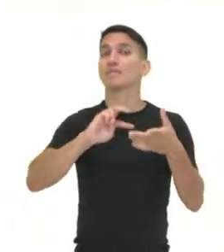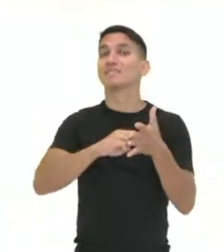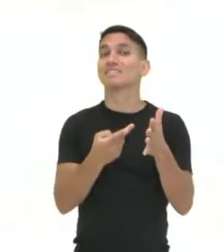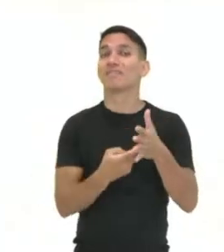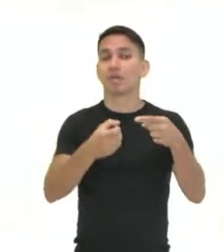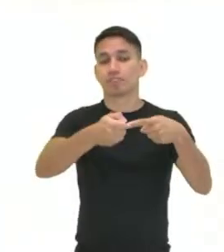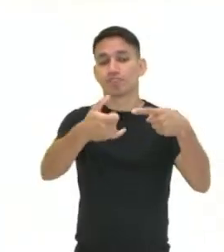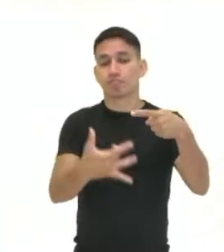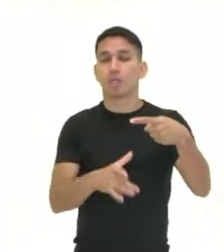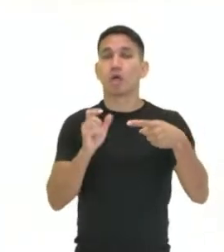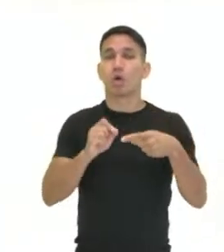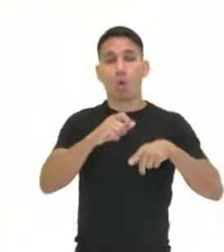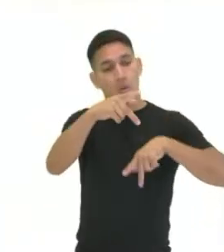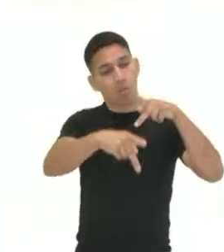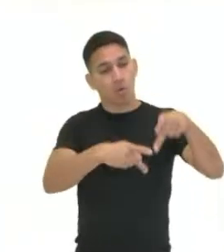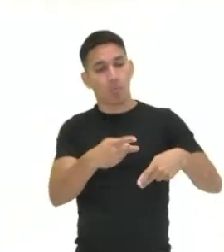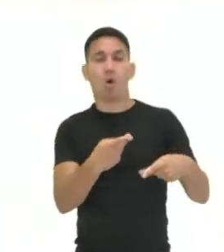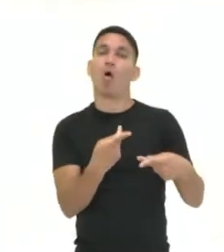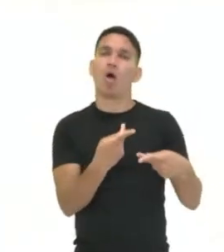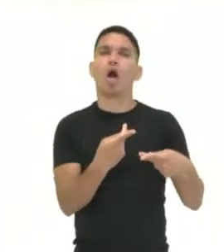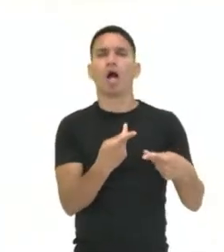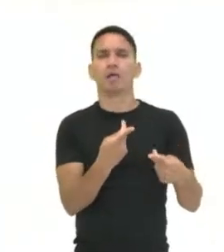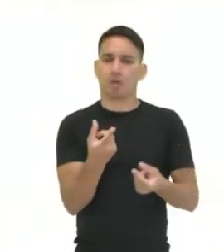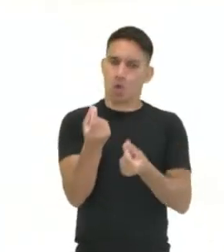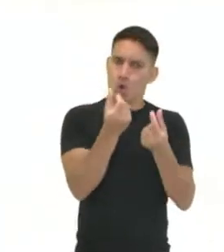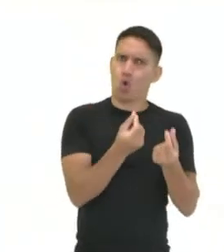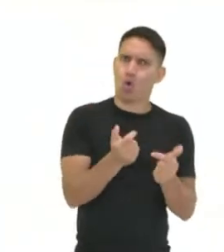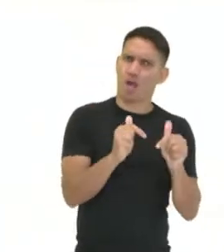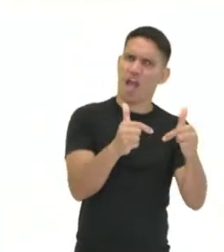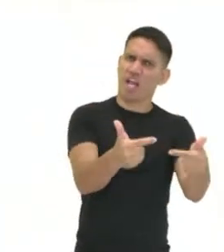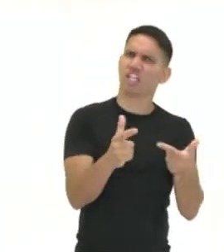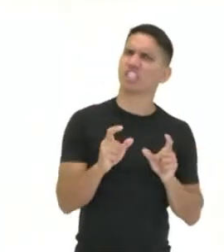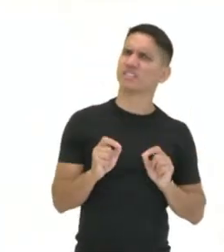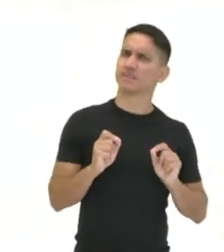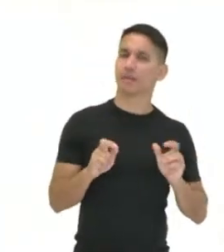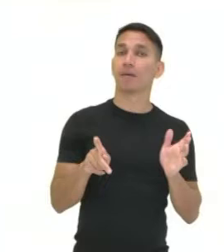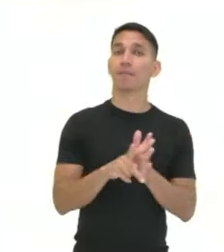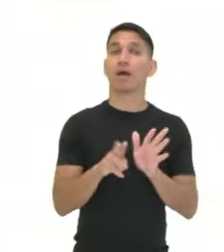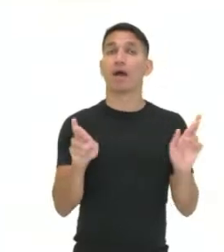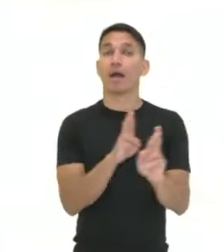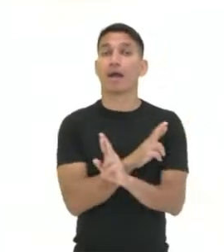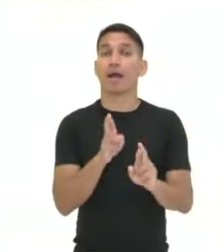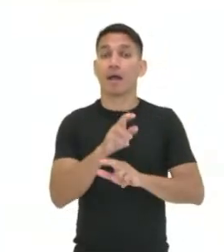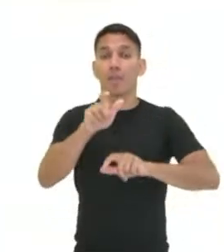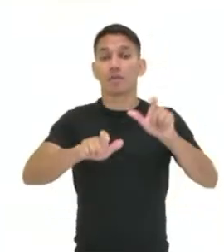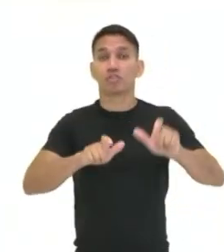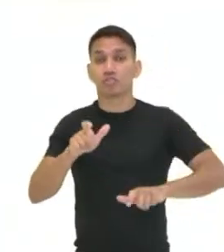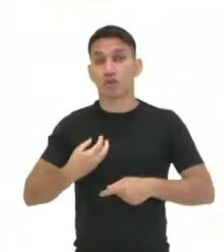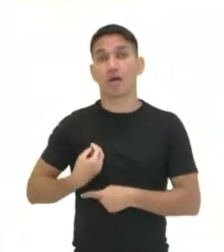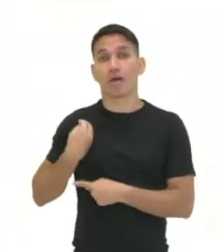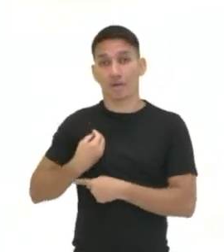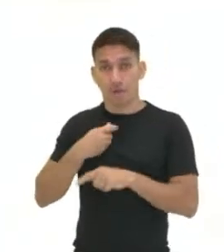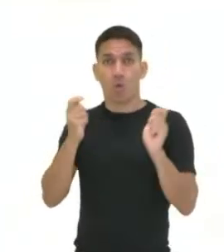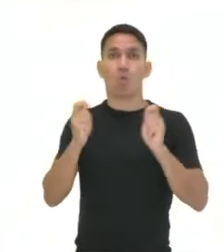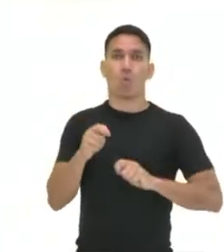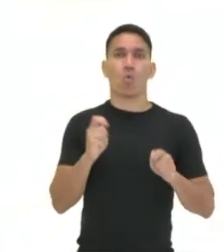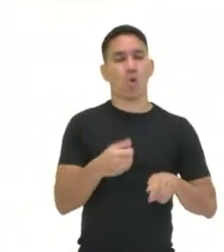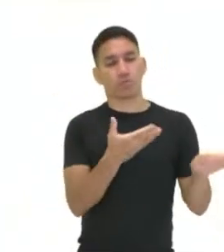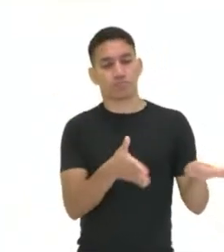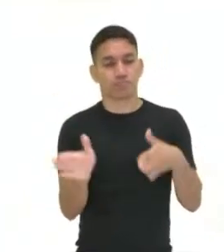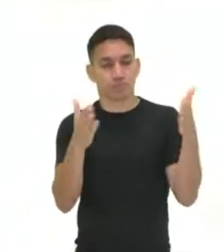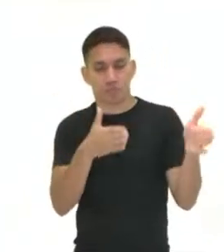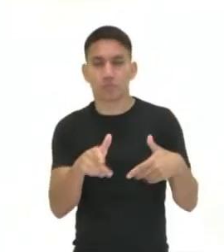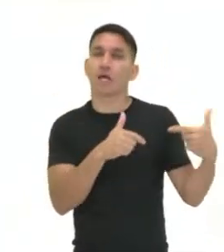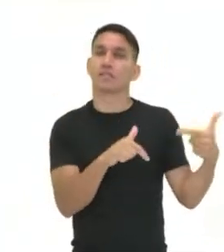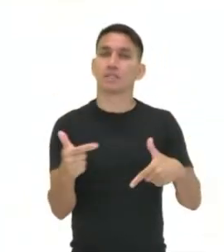significa a população economicamente ativa. Então, ela corresponde aos habitantes que representam a capacidade produtiva para